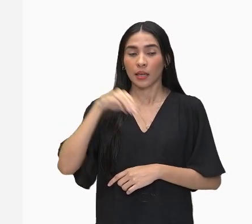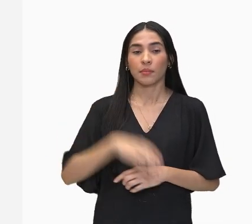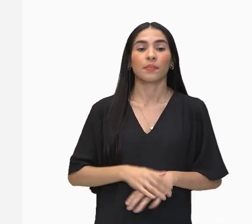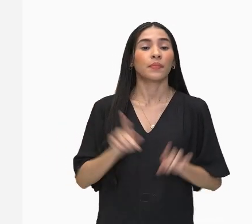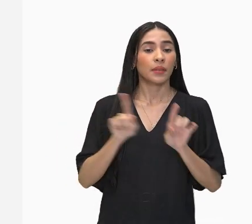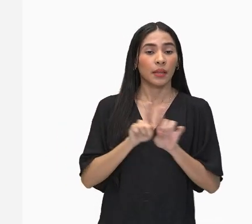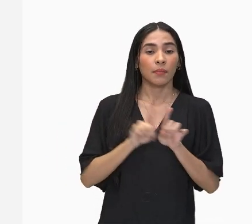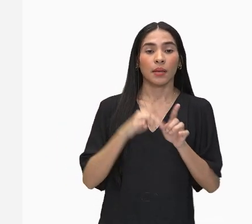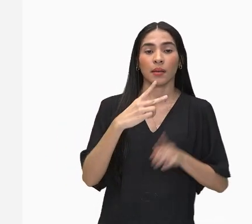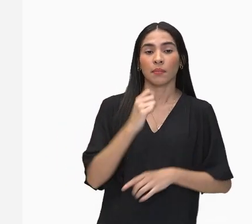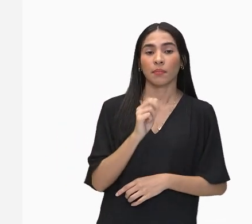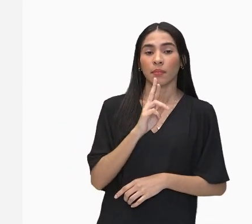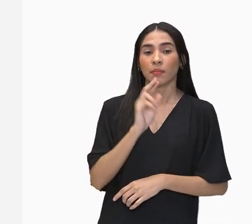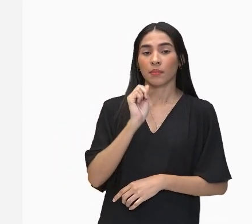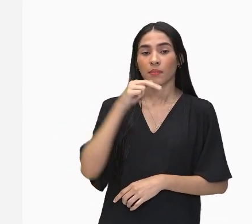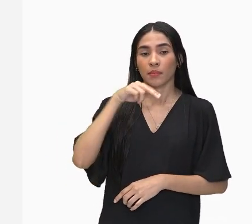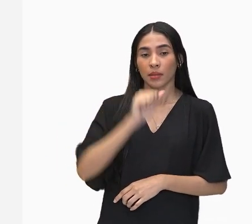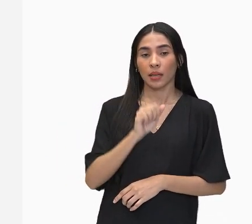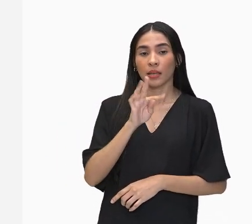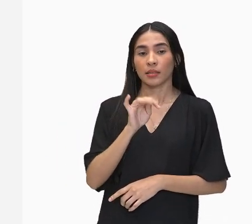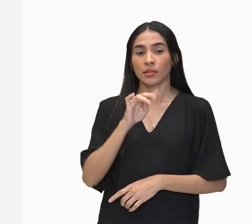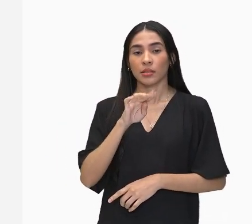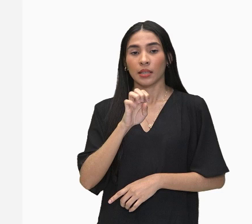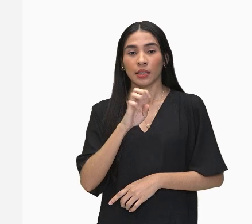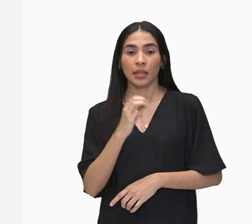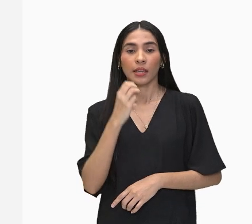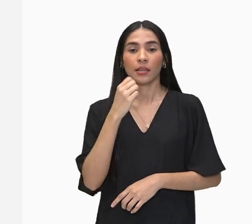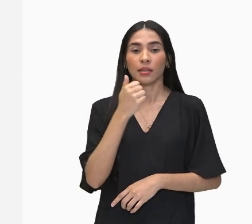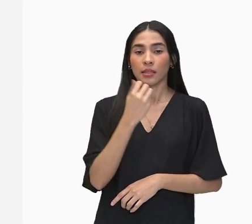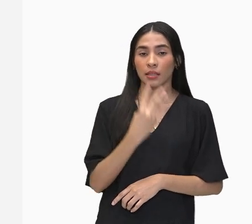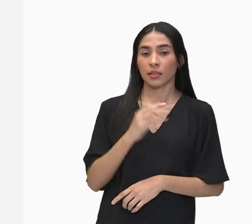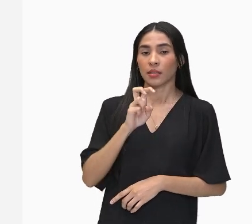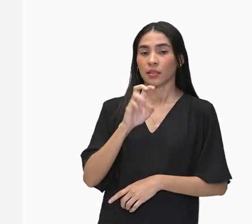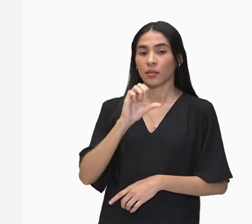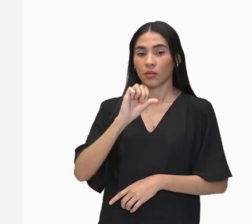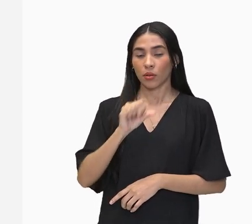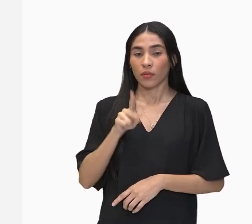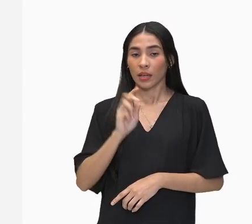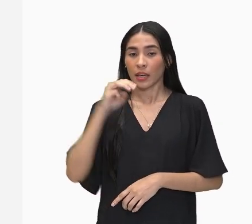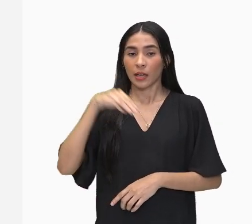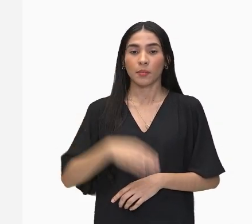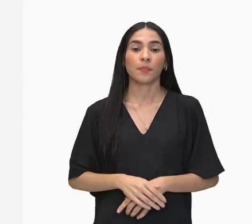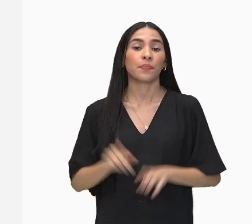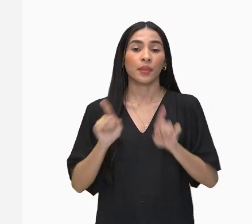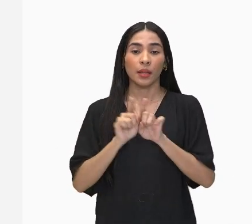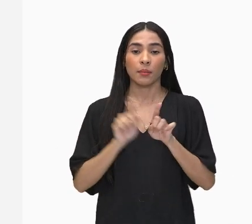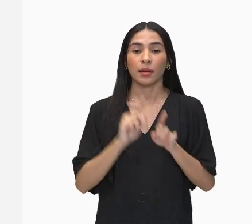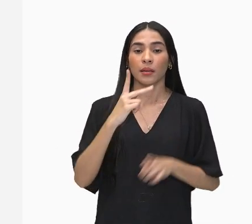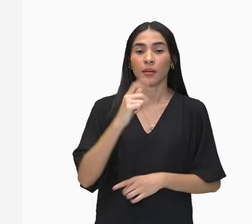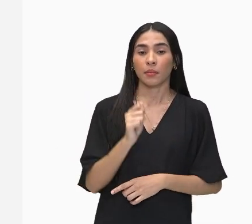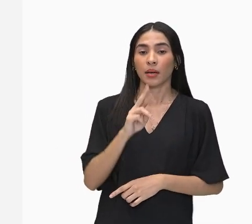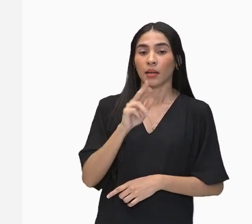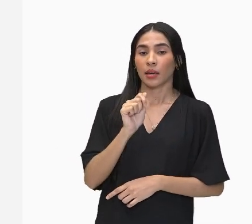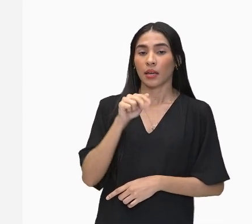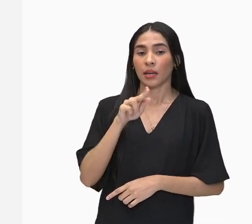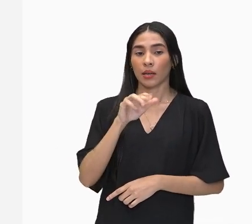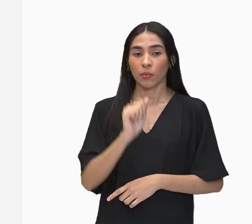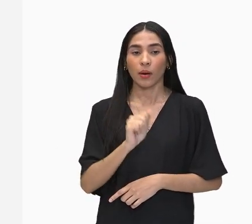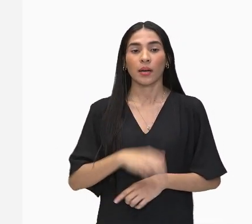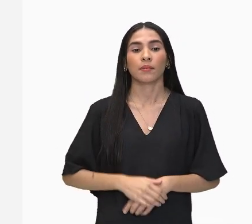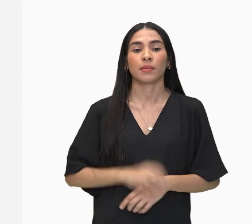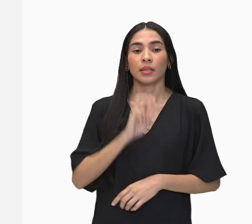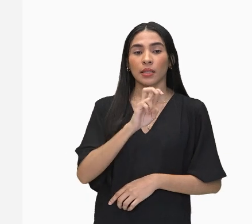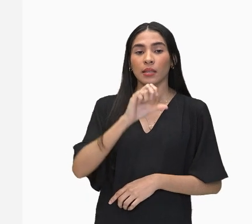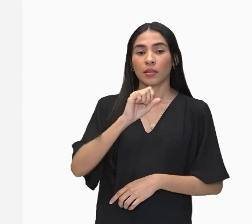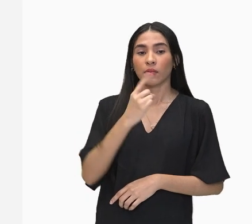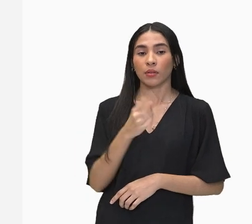com 1.359 quilômetros, a Hidrovia Paraguai, com 591 quilômetros, São Francisco,